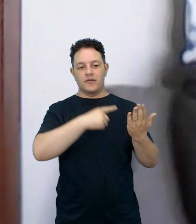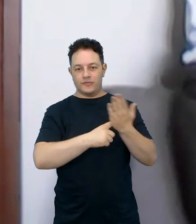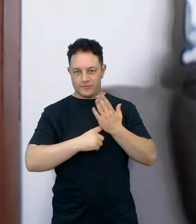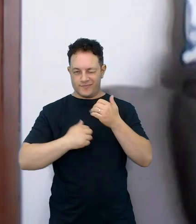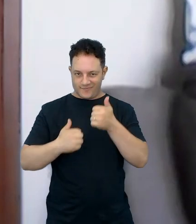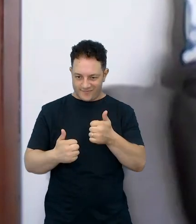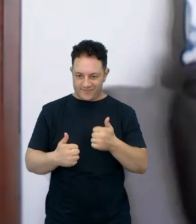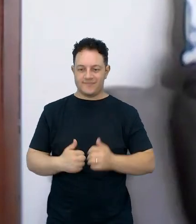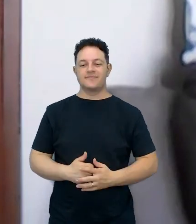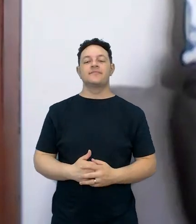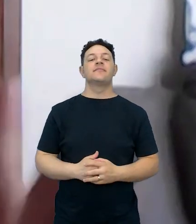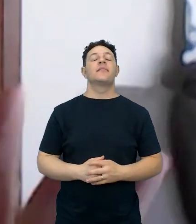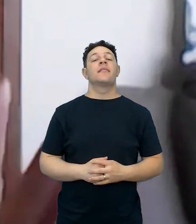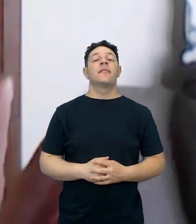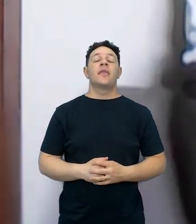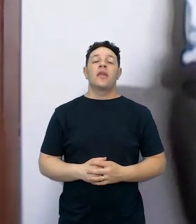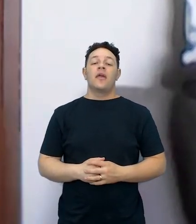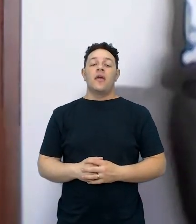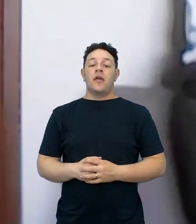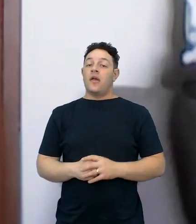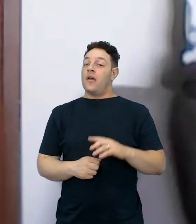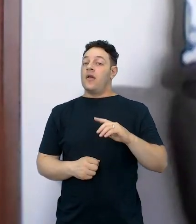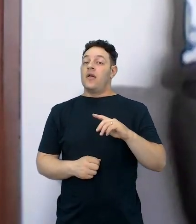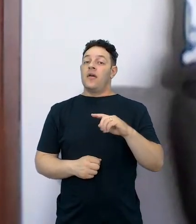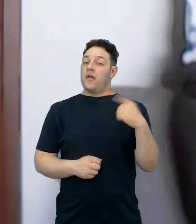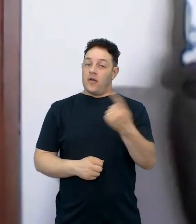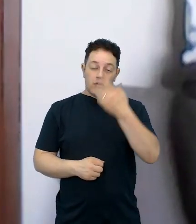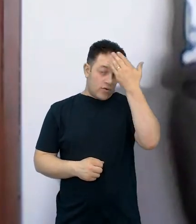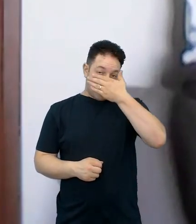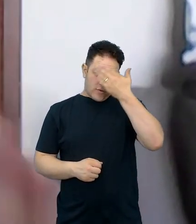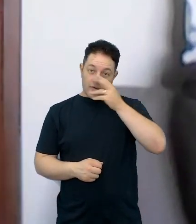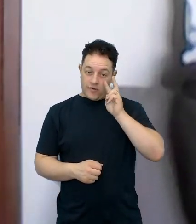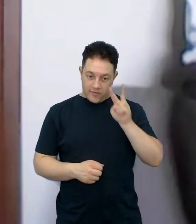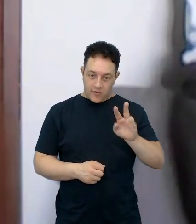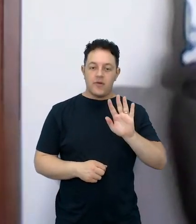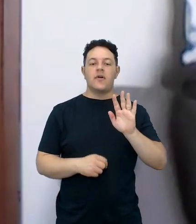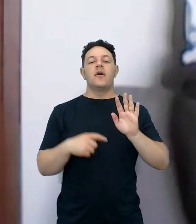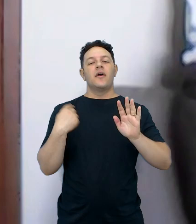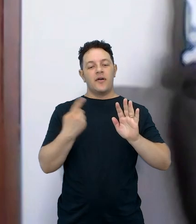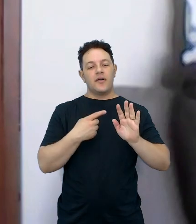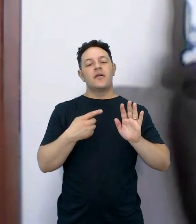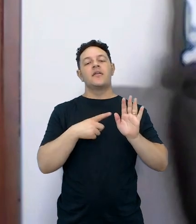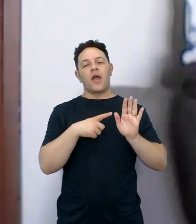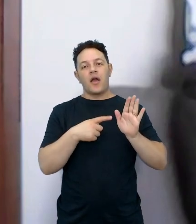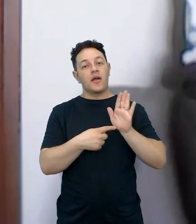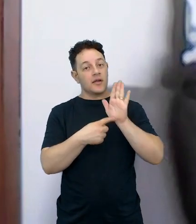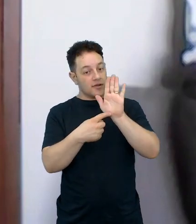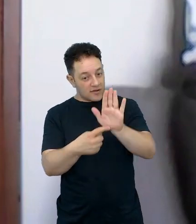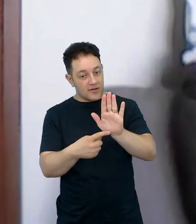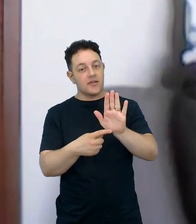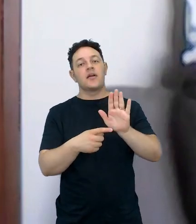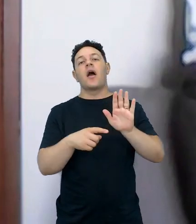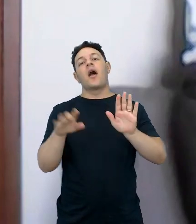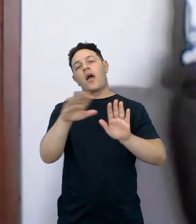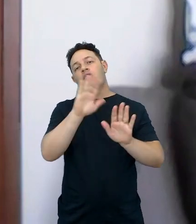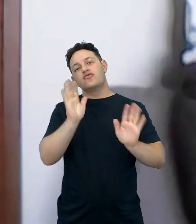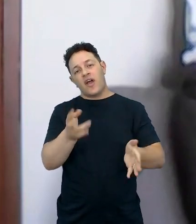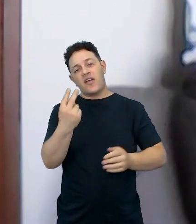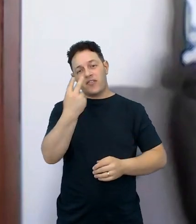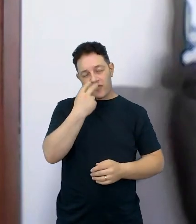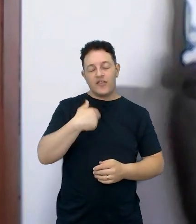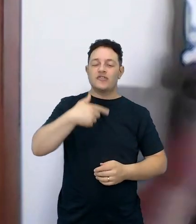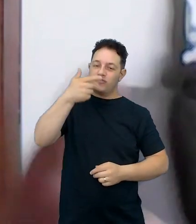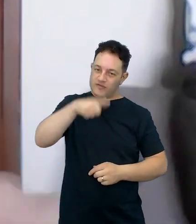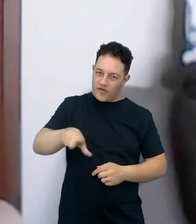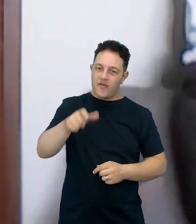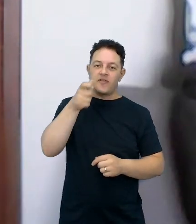bom? Bom, para quem não viu, né, a gente apresenta aqui, para quem já viu, a gente está revisitando.